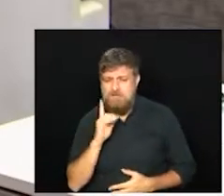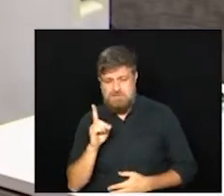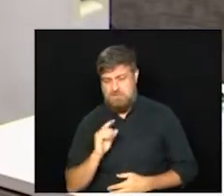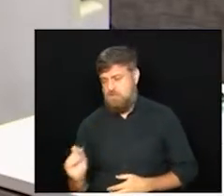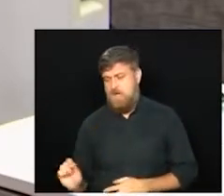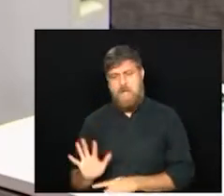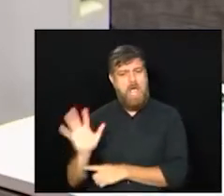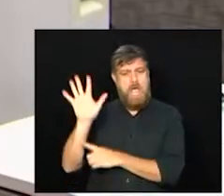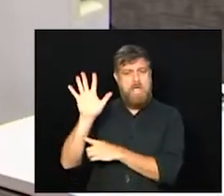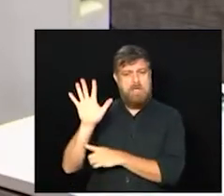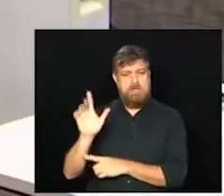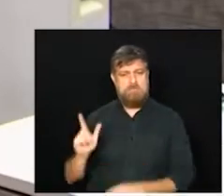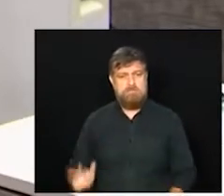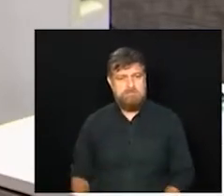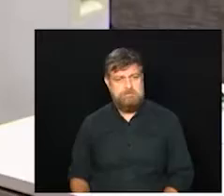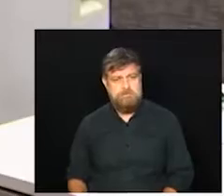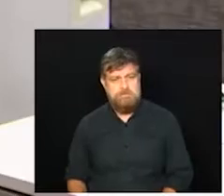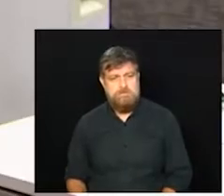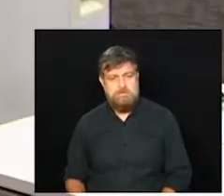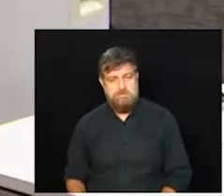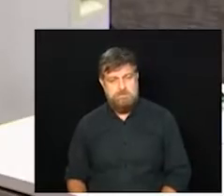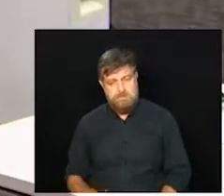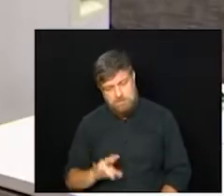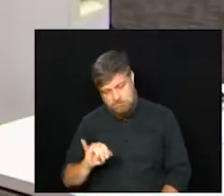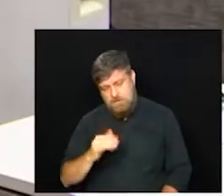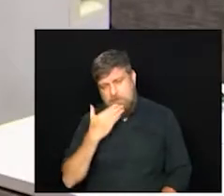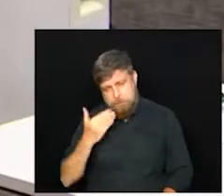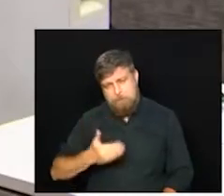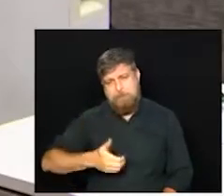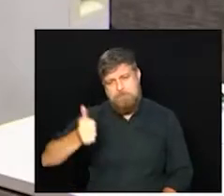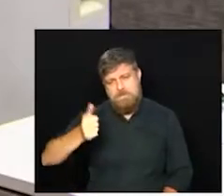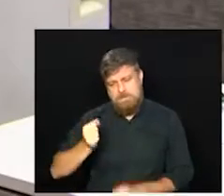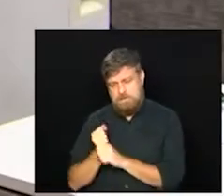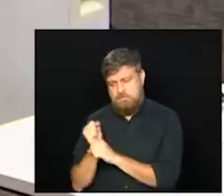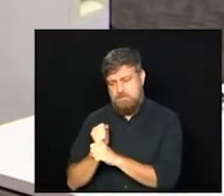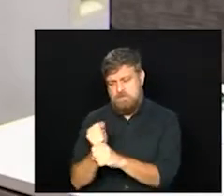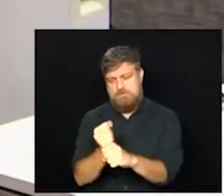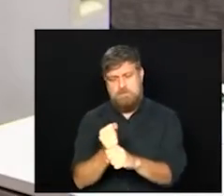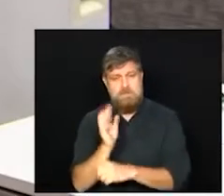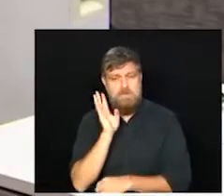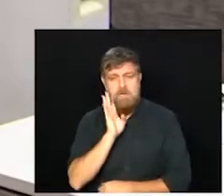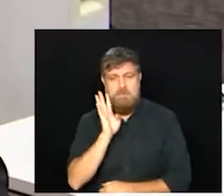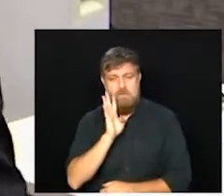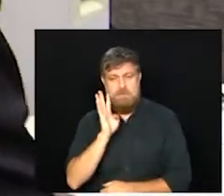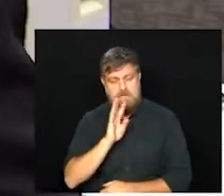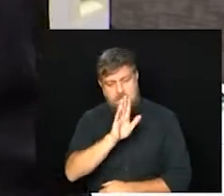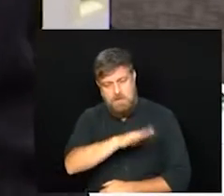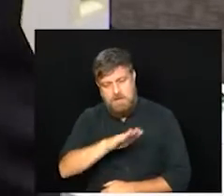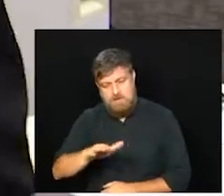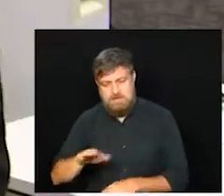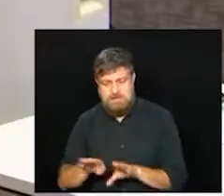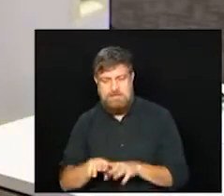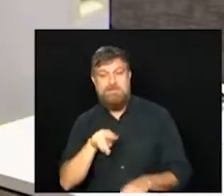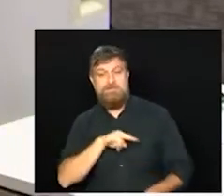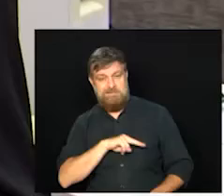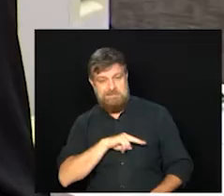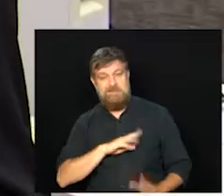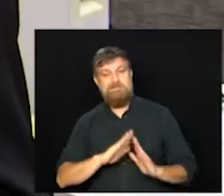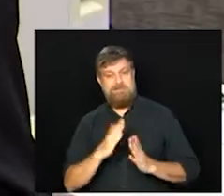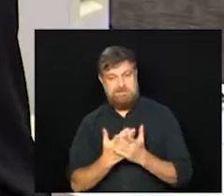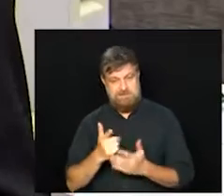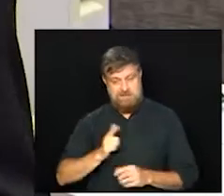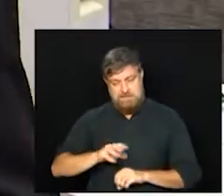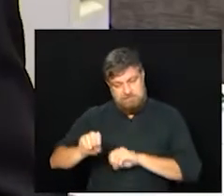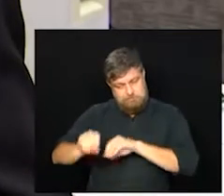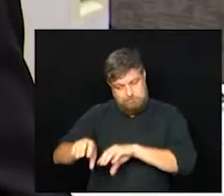caro. Então, assim, vai melhorar muito daqui a anos. Isso seria muito legal para as crianças, para os netos, seria muito bom nas escolas. E a